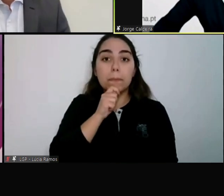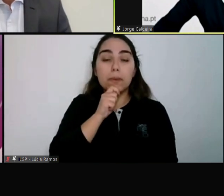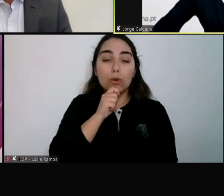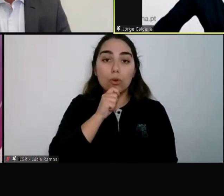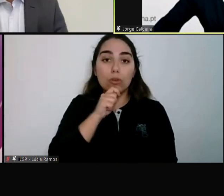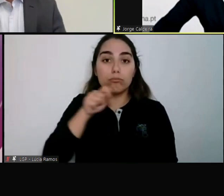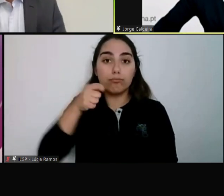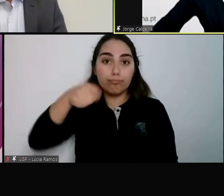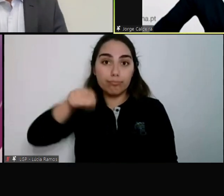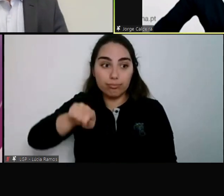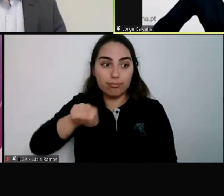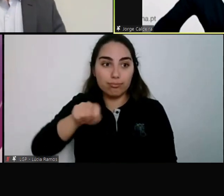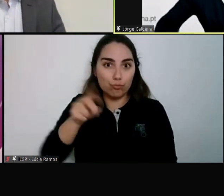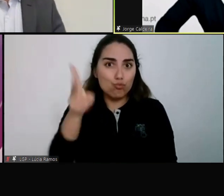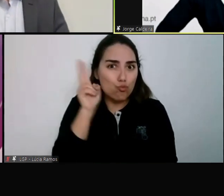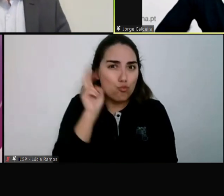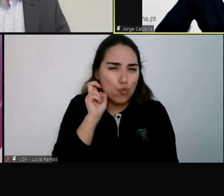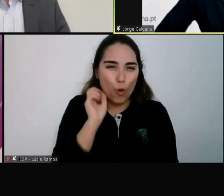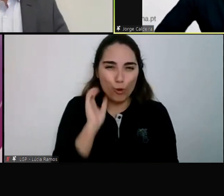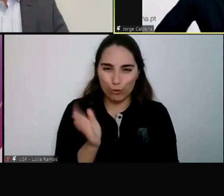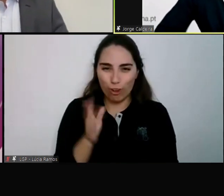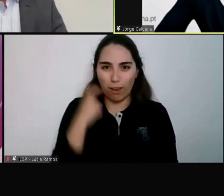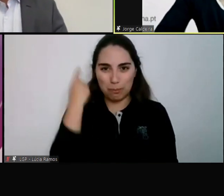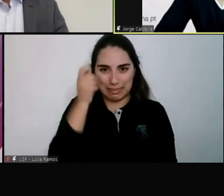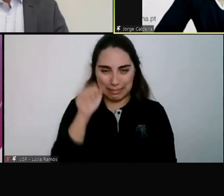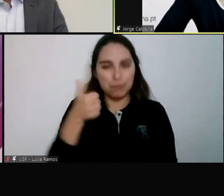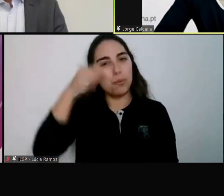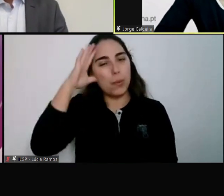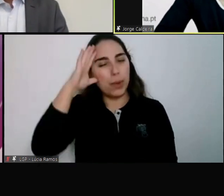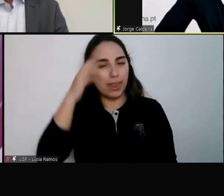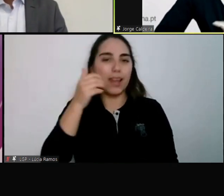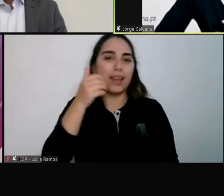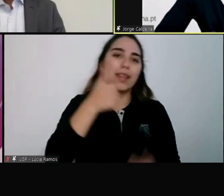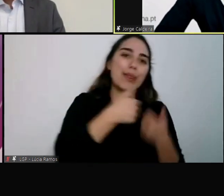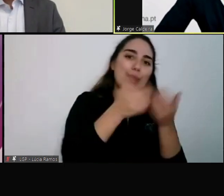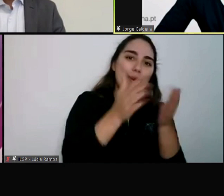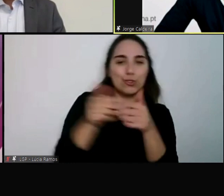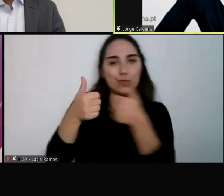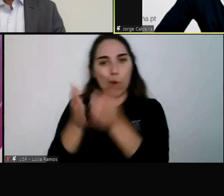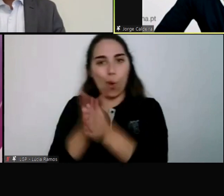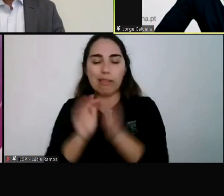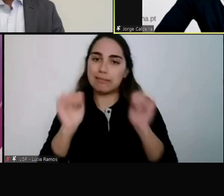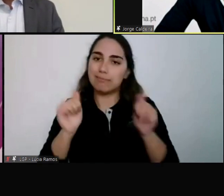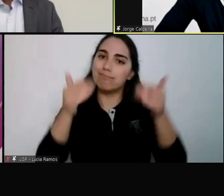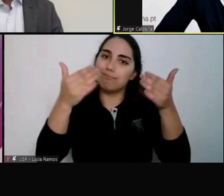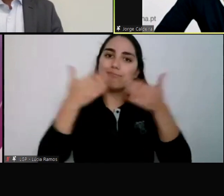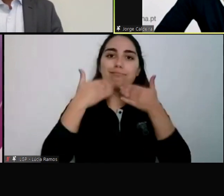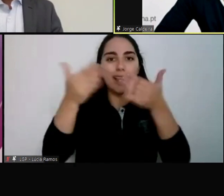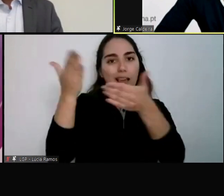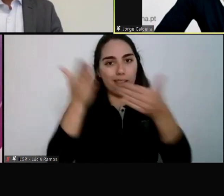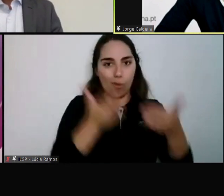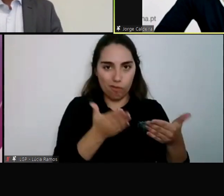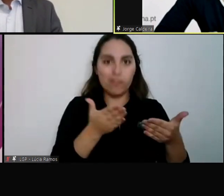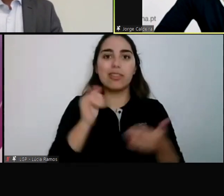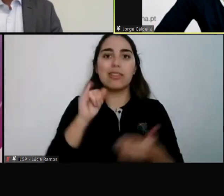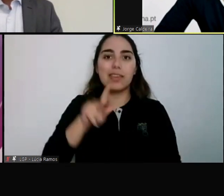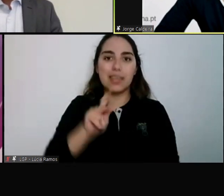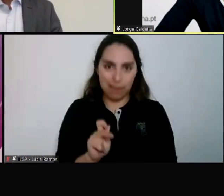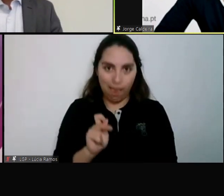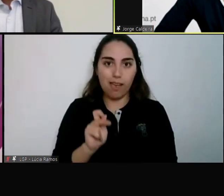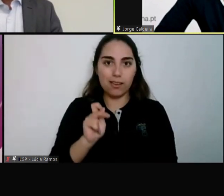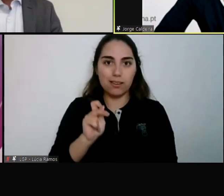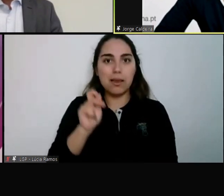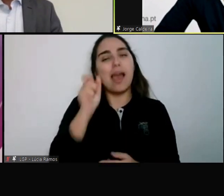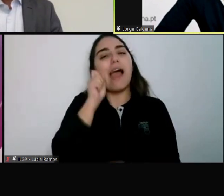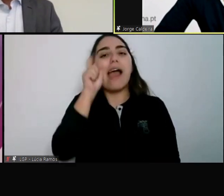Ora bem, eu penso que agora já me conseguem ouvir. Boa tarde a todos e a todas. Em primeiro lugar, compro-me aqui a agradecer o convite feito pelo INA, em particular aqui ao Miguel